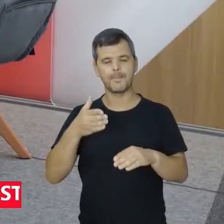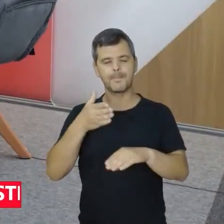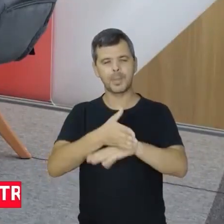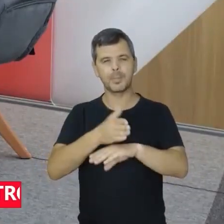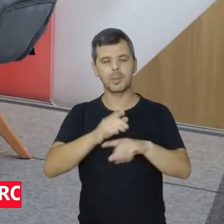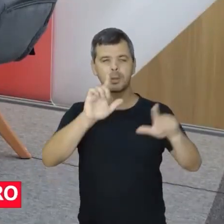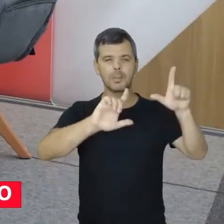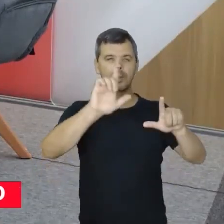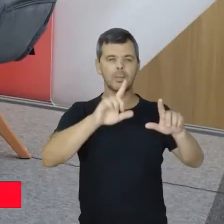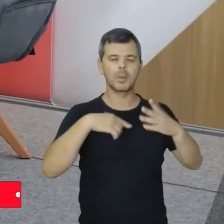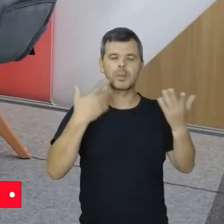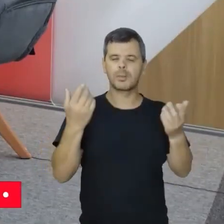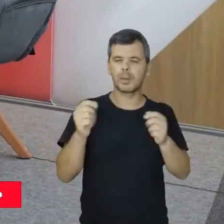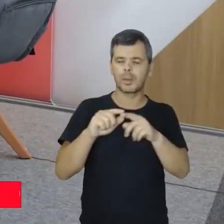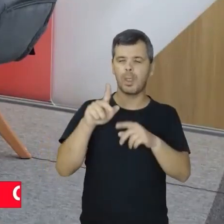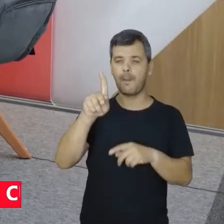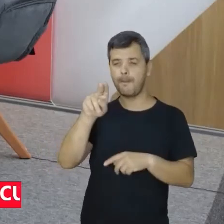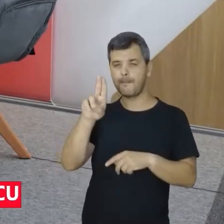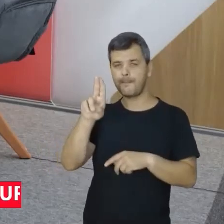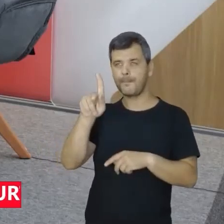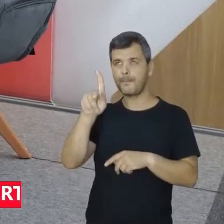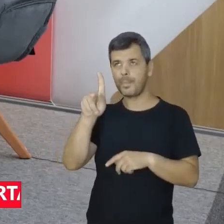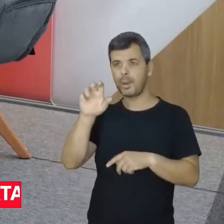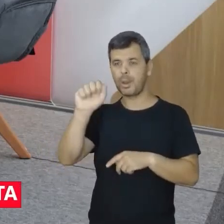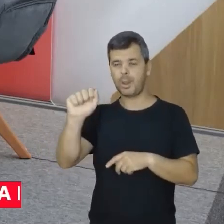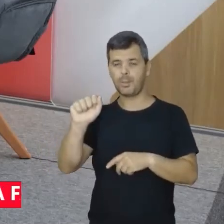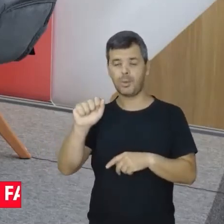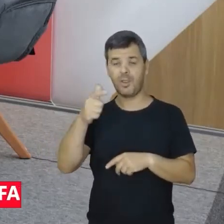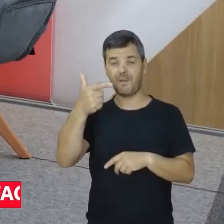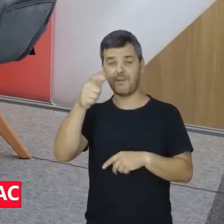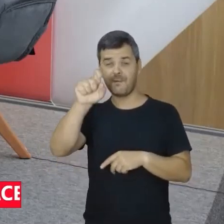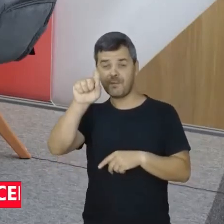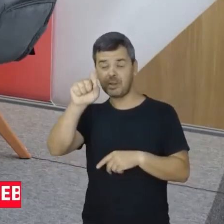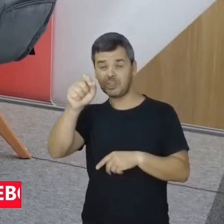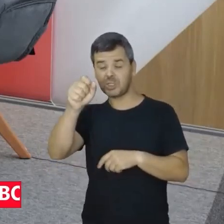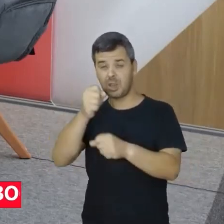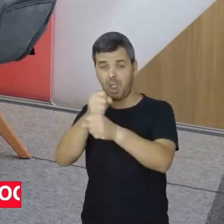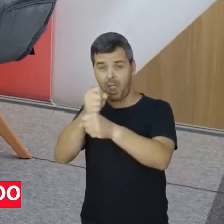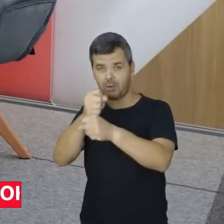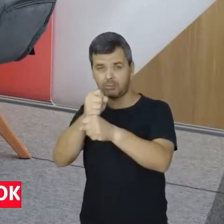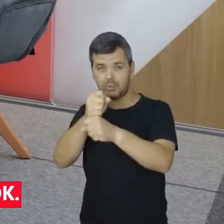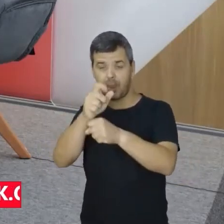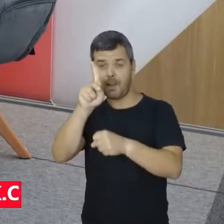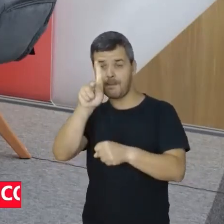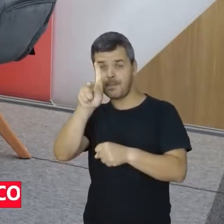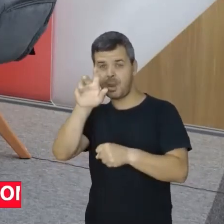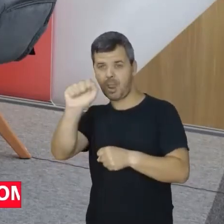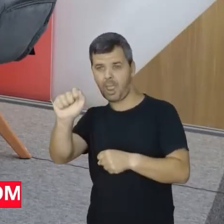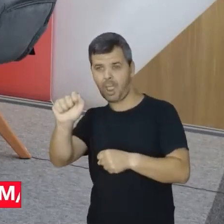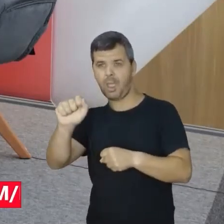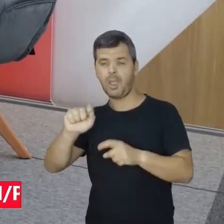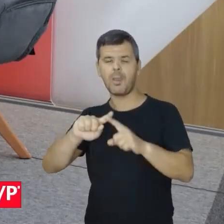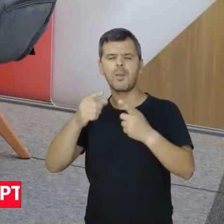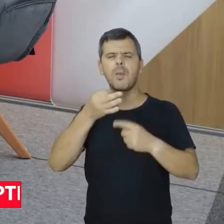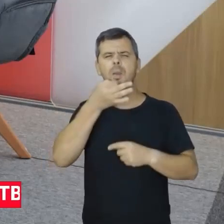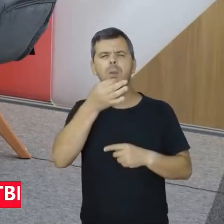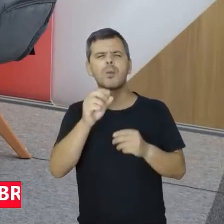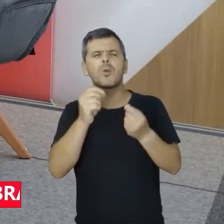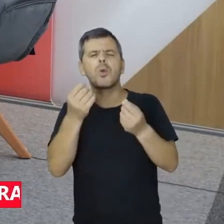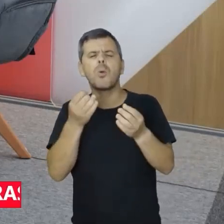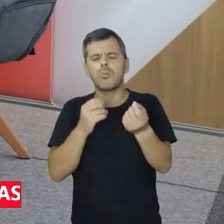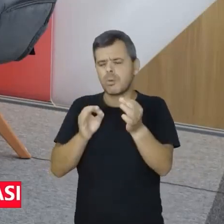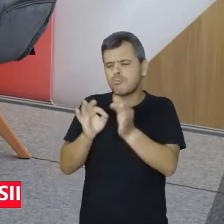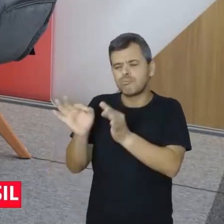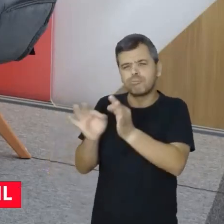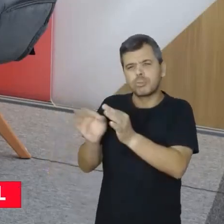esse generoso programa que é o PA. São 20 anos de PAA e eu queria que a gente começasse comentando como é que